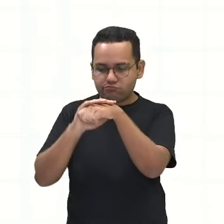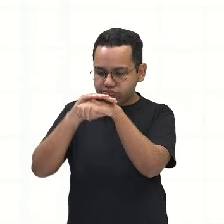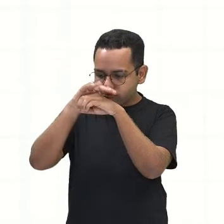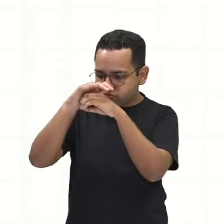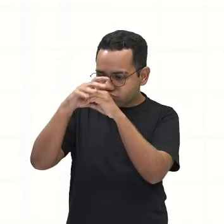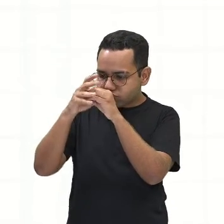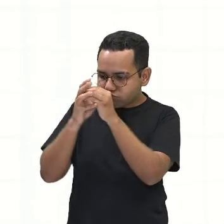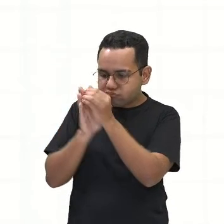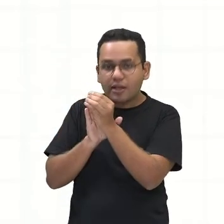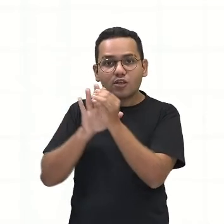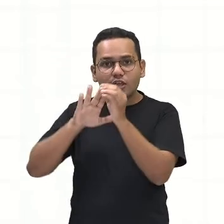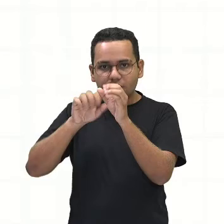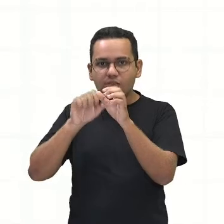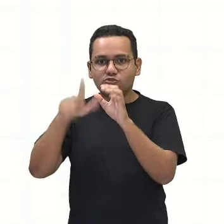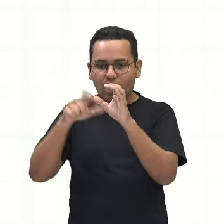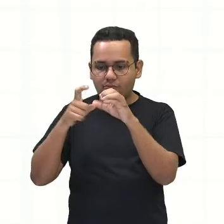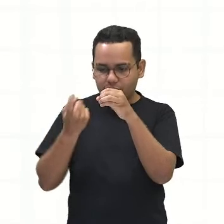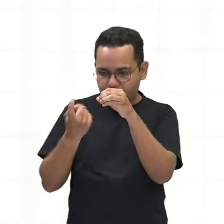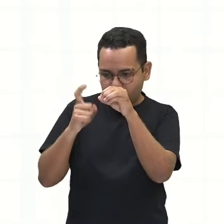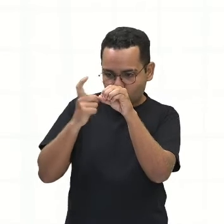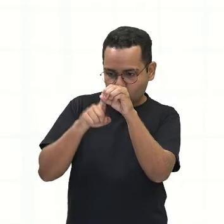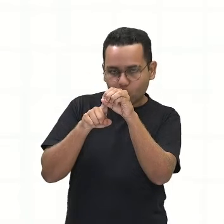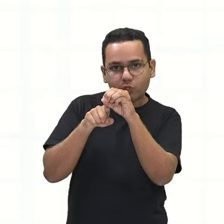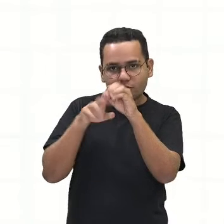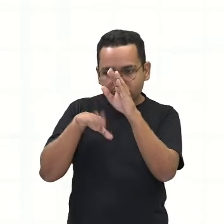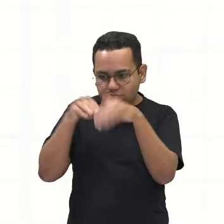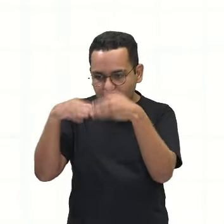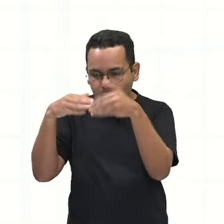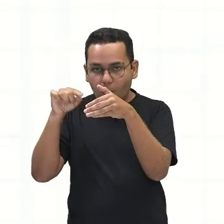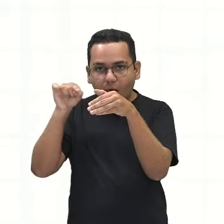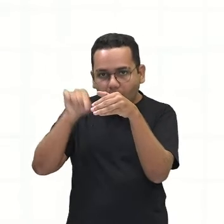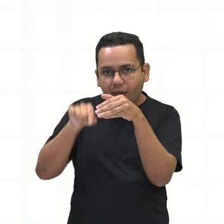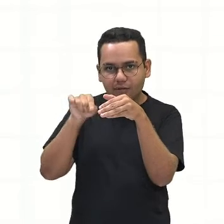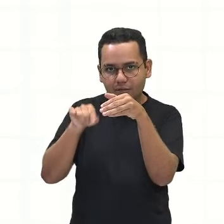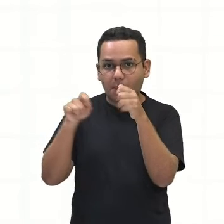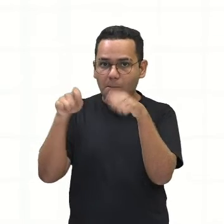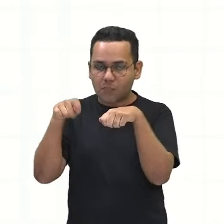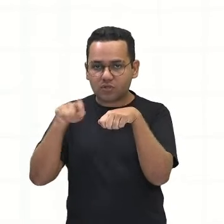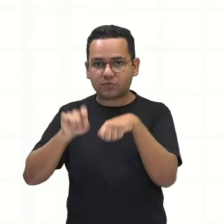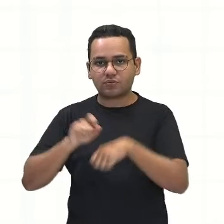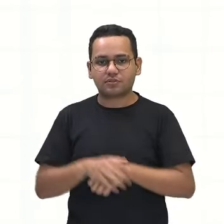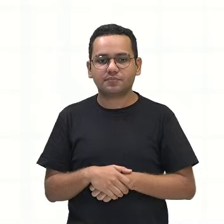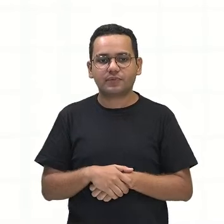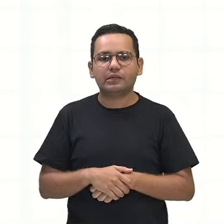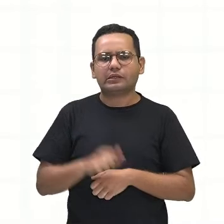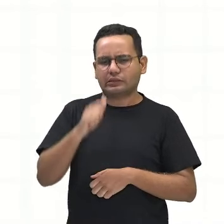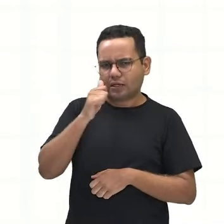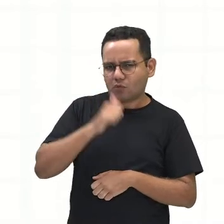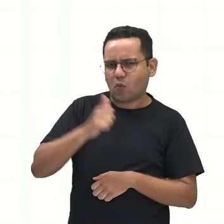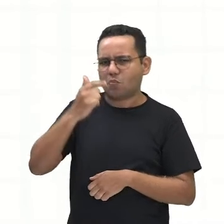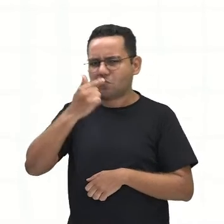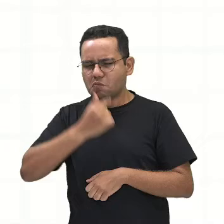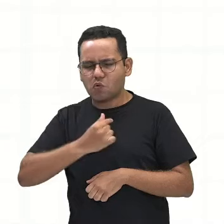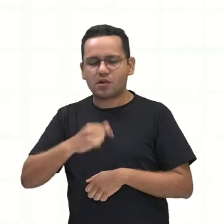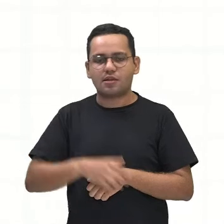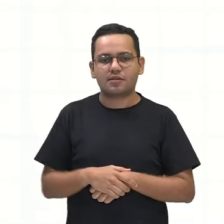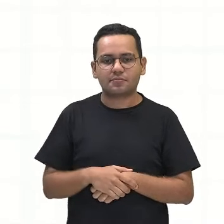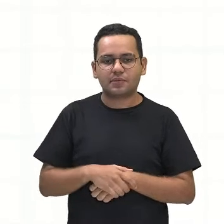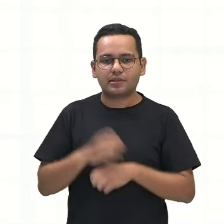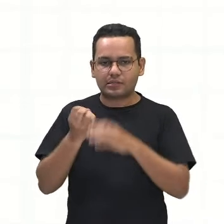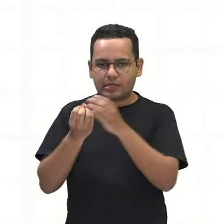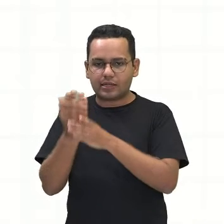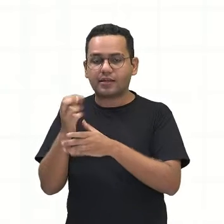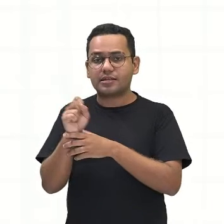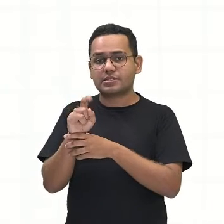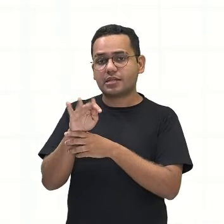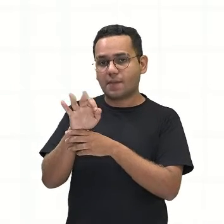da fecundação que há ali da estrutura, tanto das estruturas masculinas e femininas, que vão gerar as sementes,